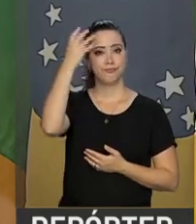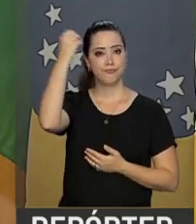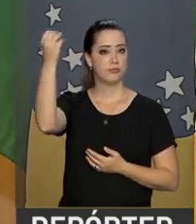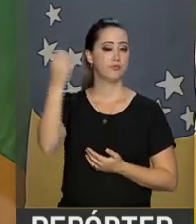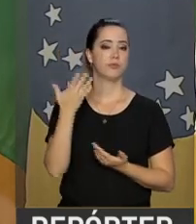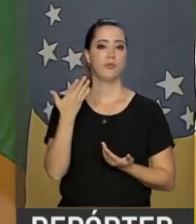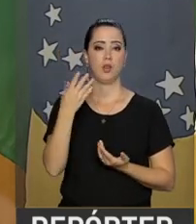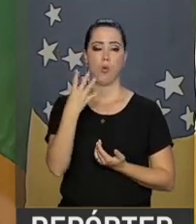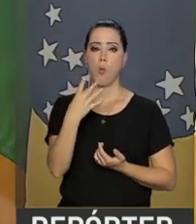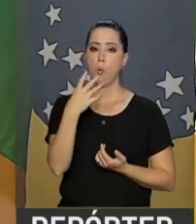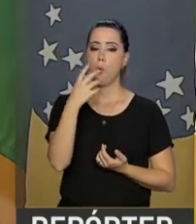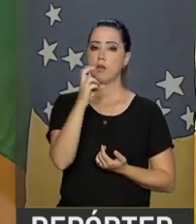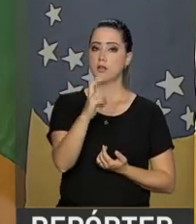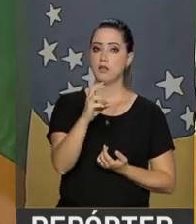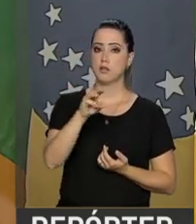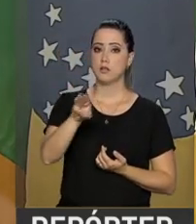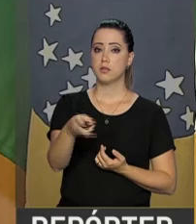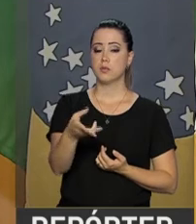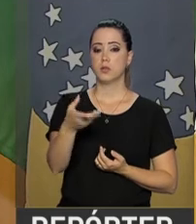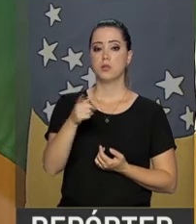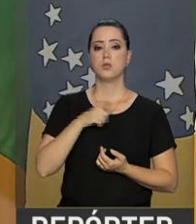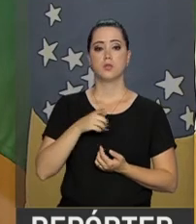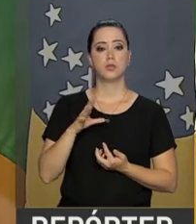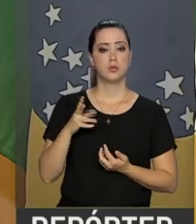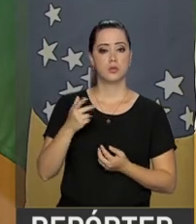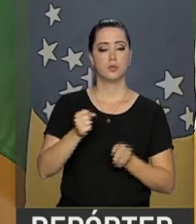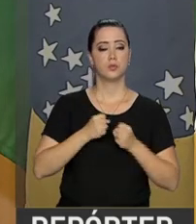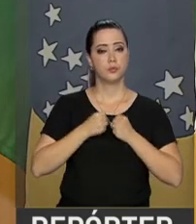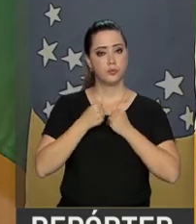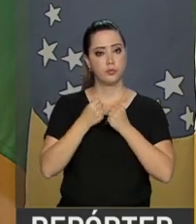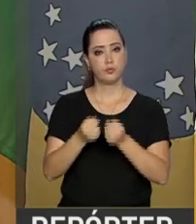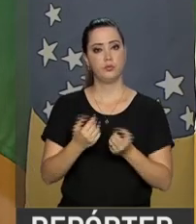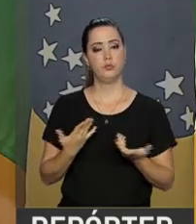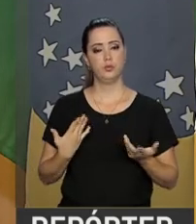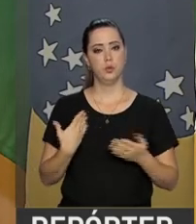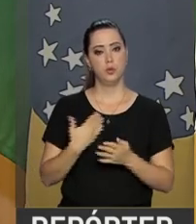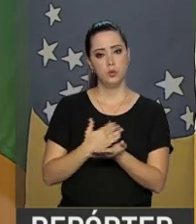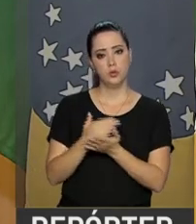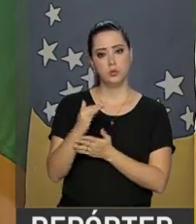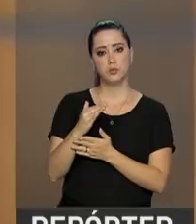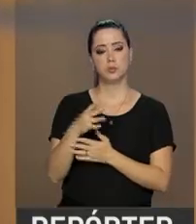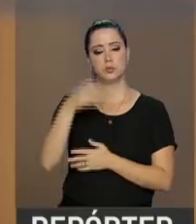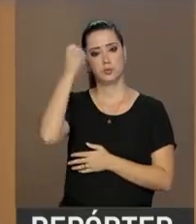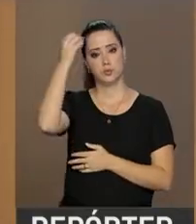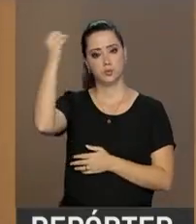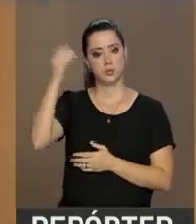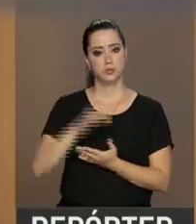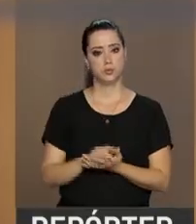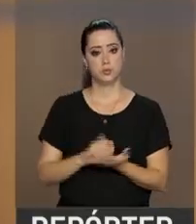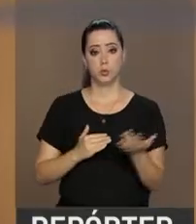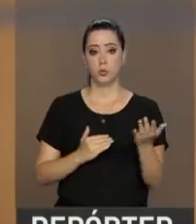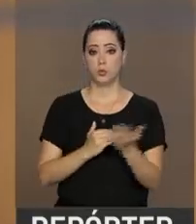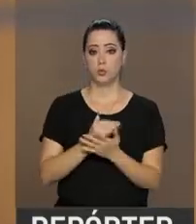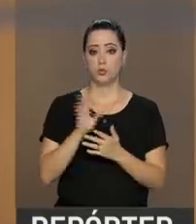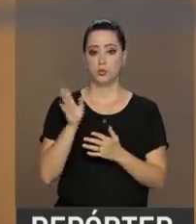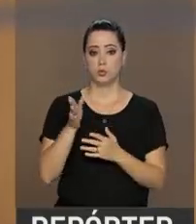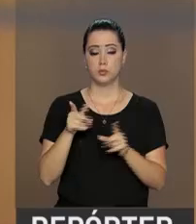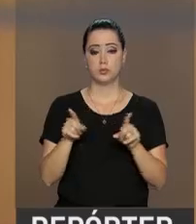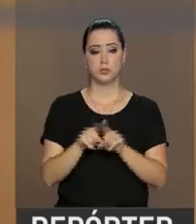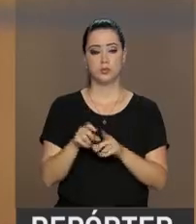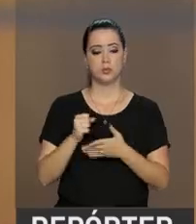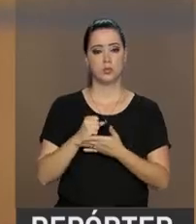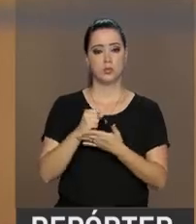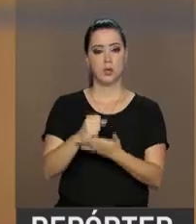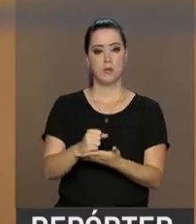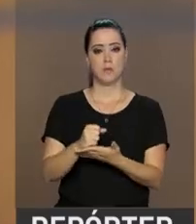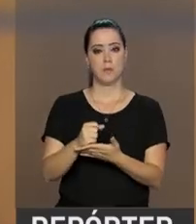45 milhões que têm toda a capacidade e potencialidade para começar a fazer esse turismo. De imediato, o programa